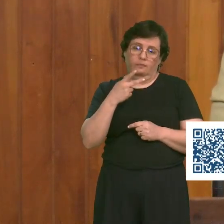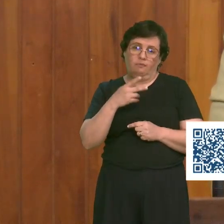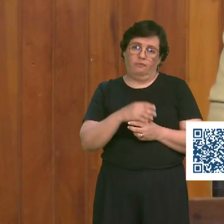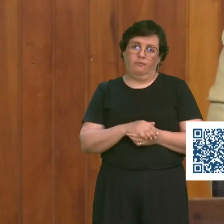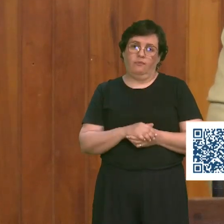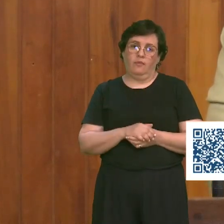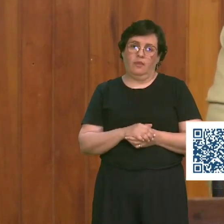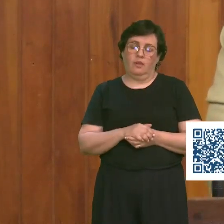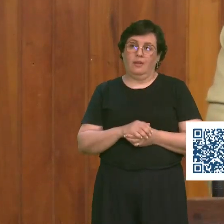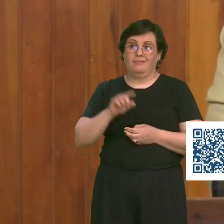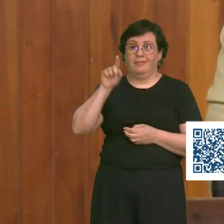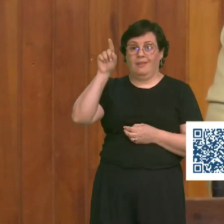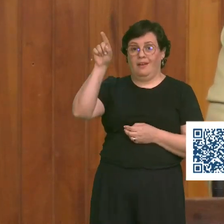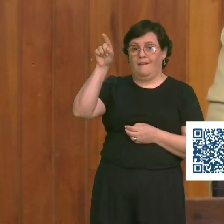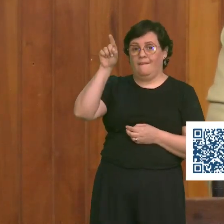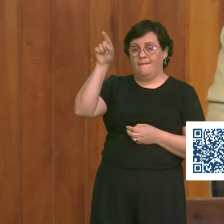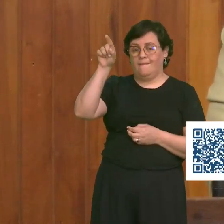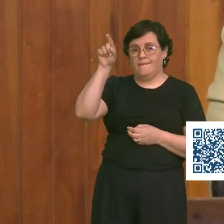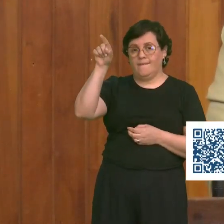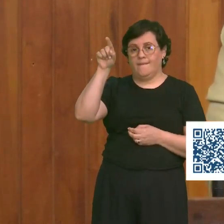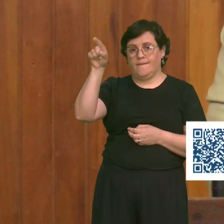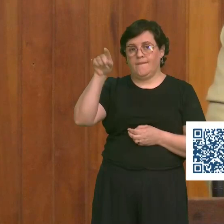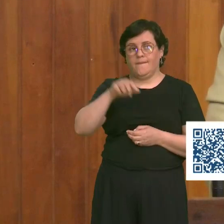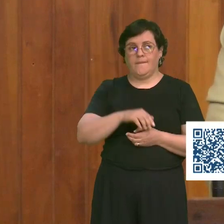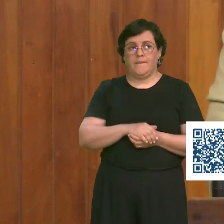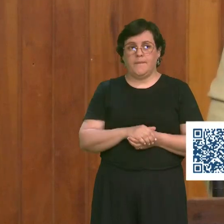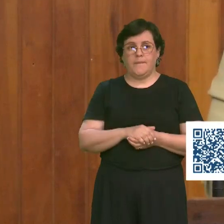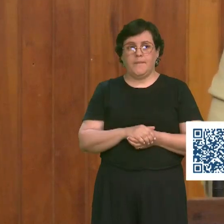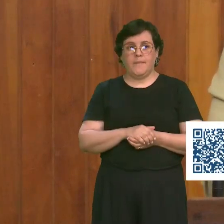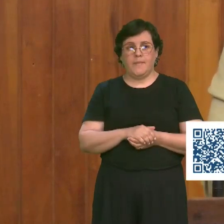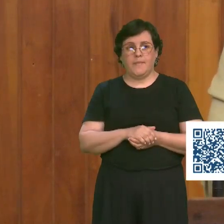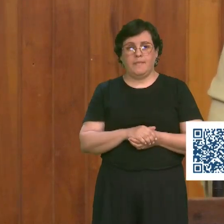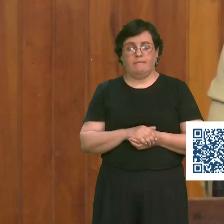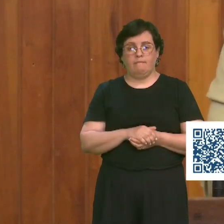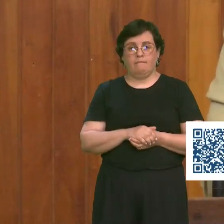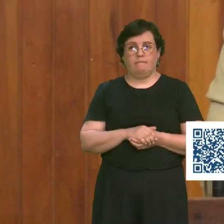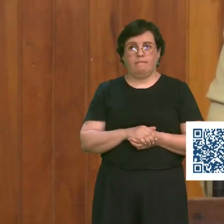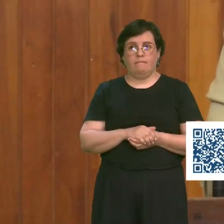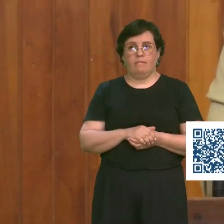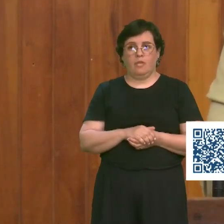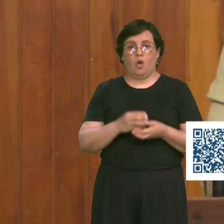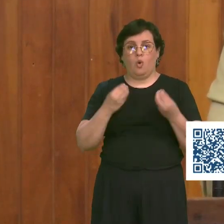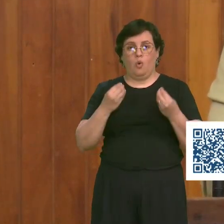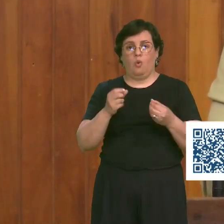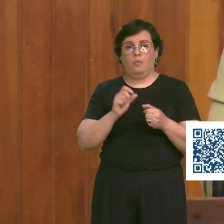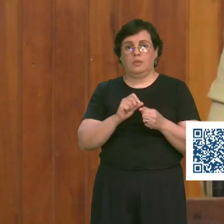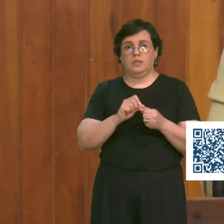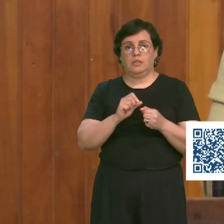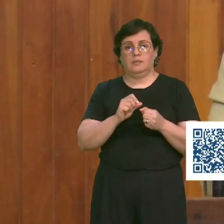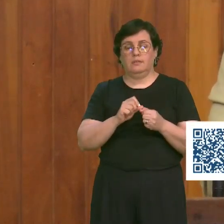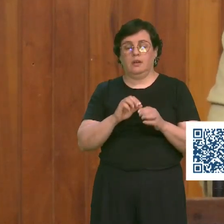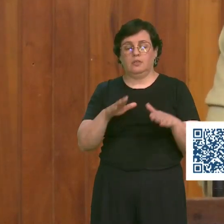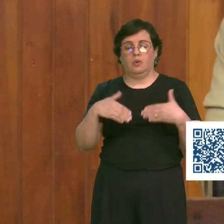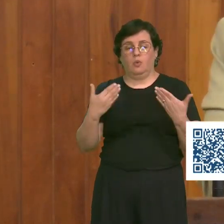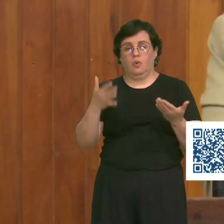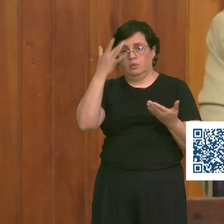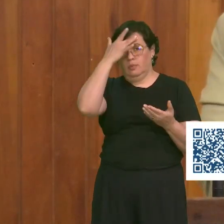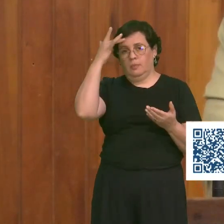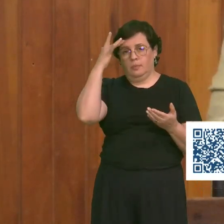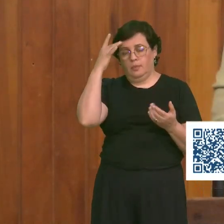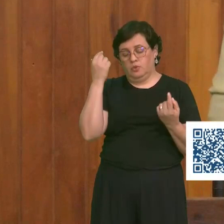eles atuam atuam isso nós sabemos isso não sabemos